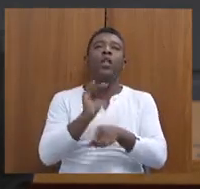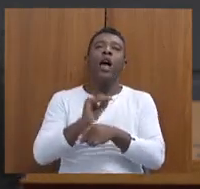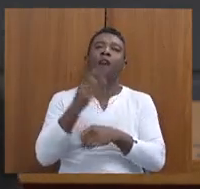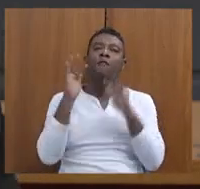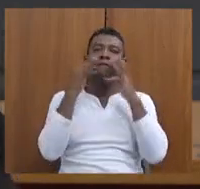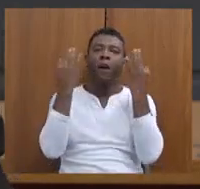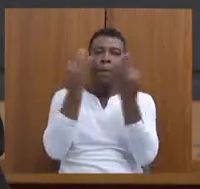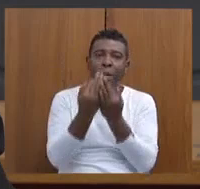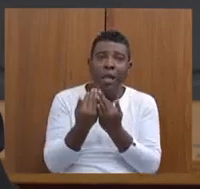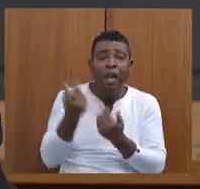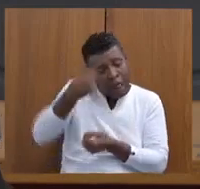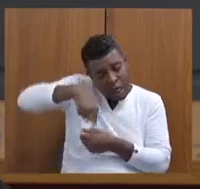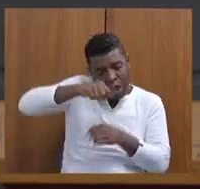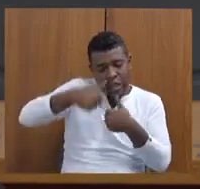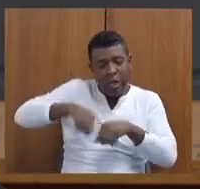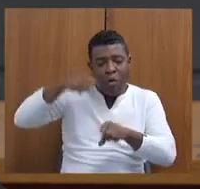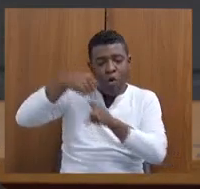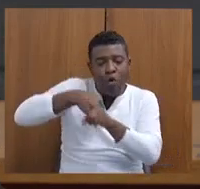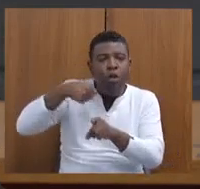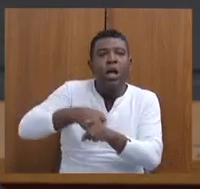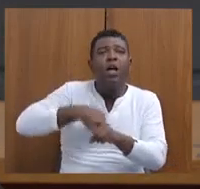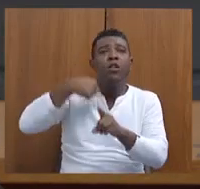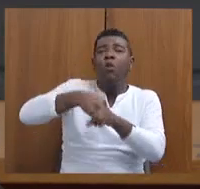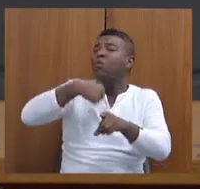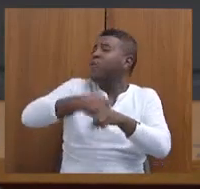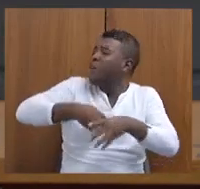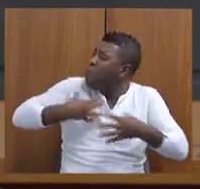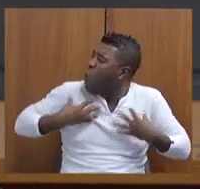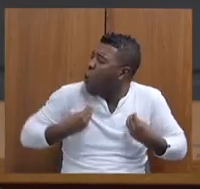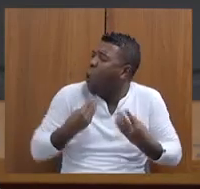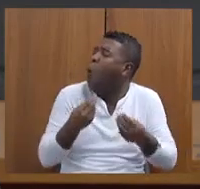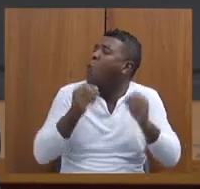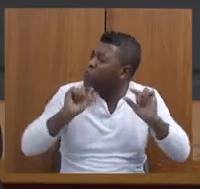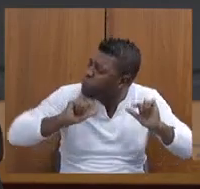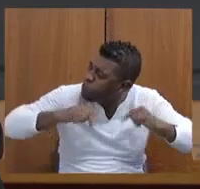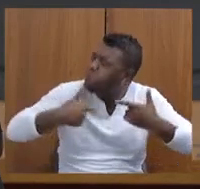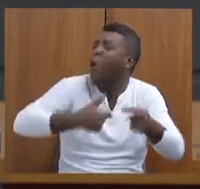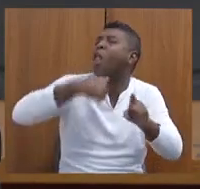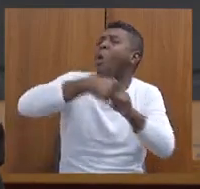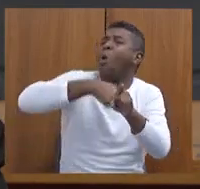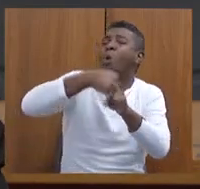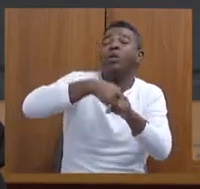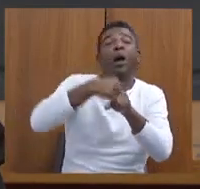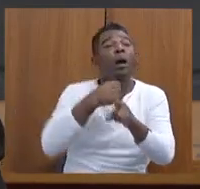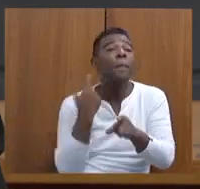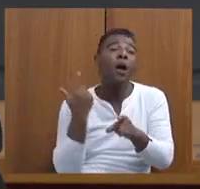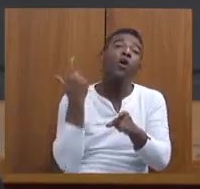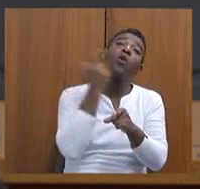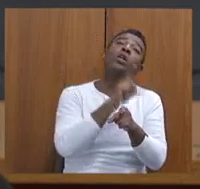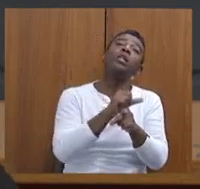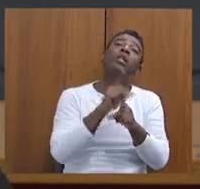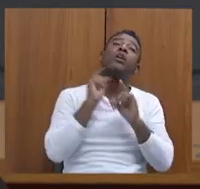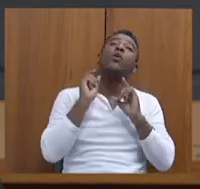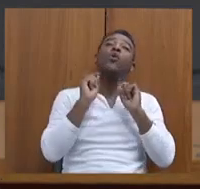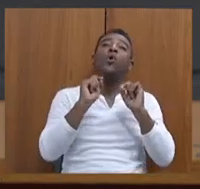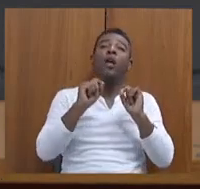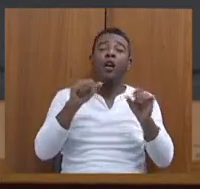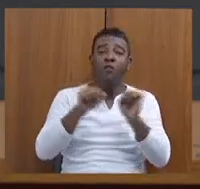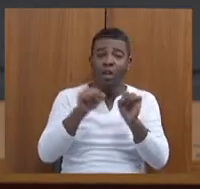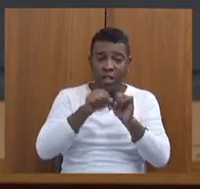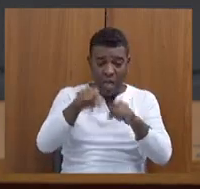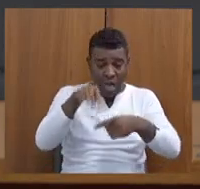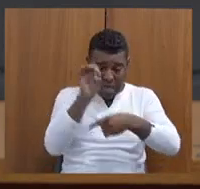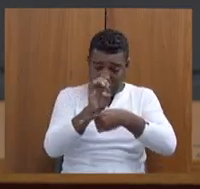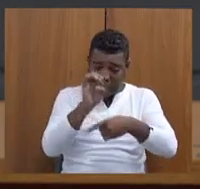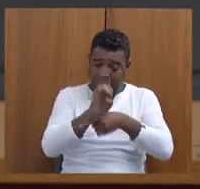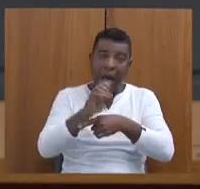lutando e lutando muito né não medindo esforço junto com o governo porque a gente consiga fazer com que esse estado